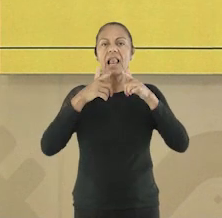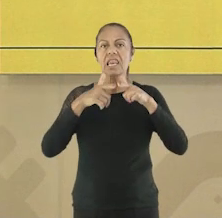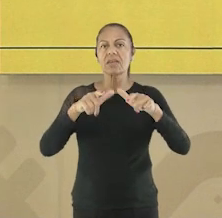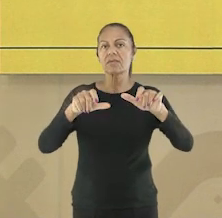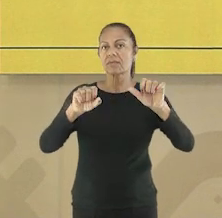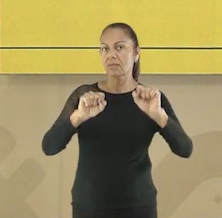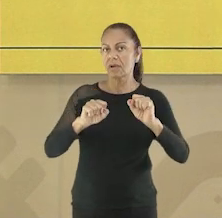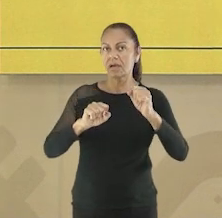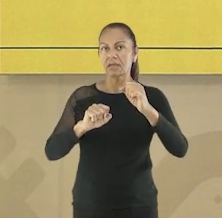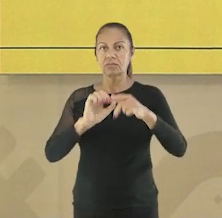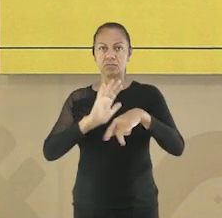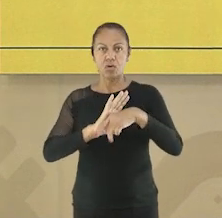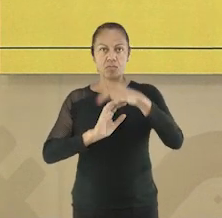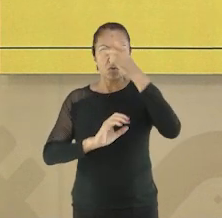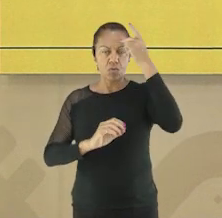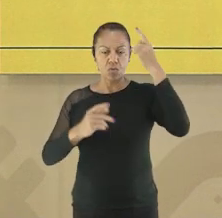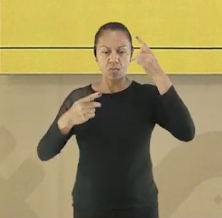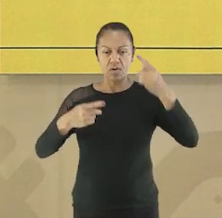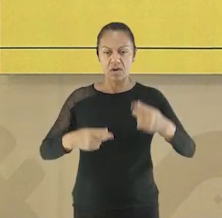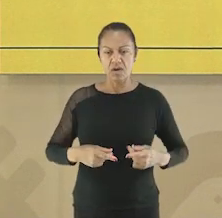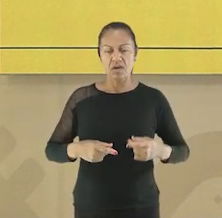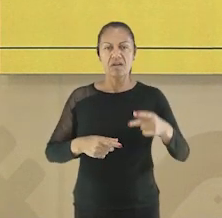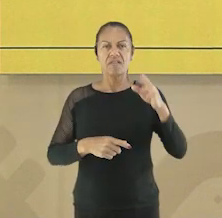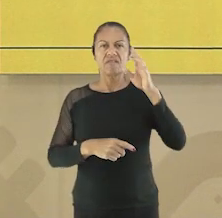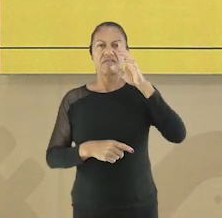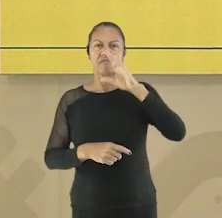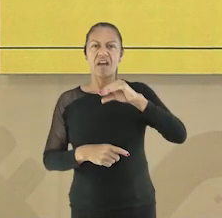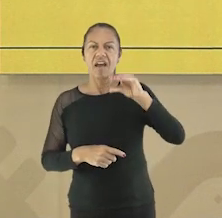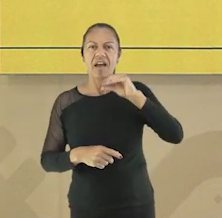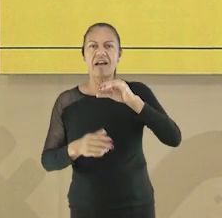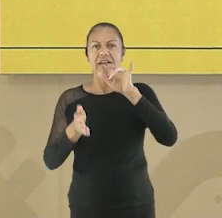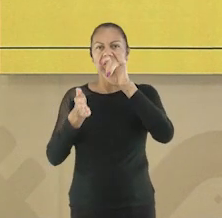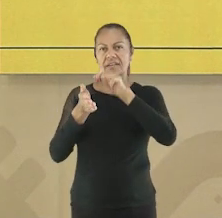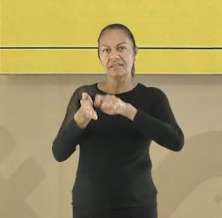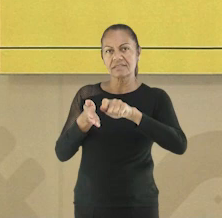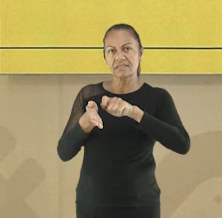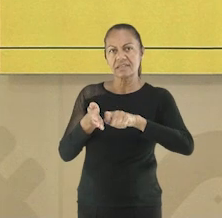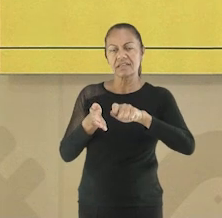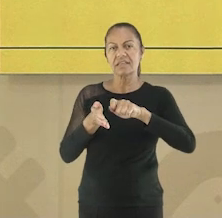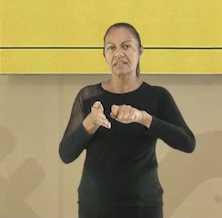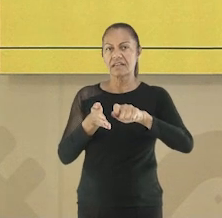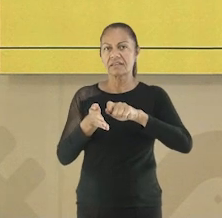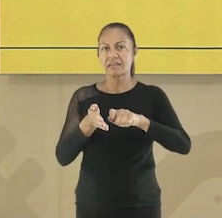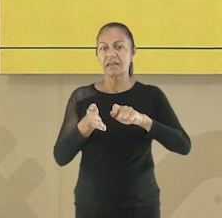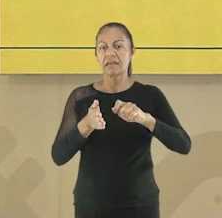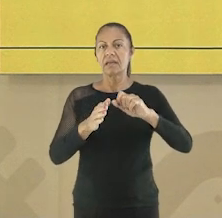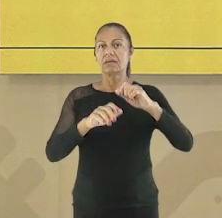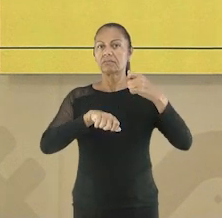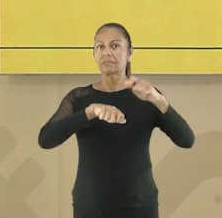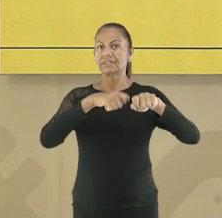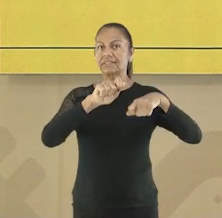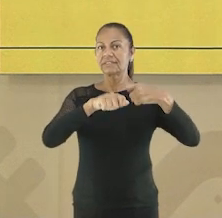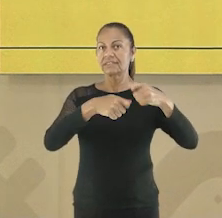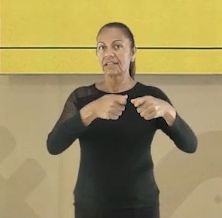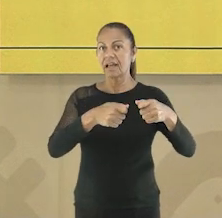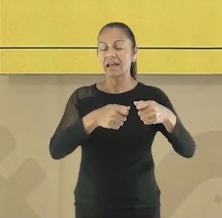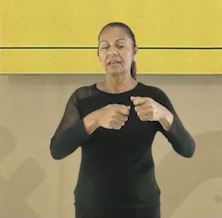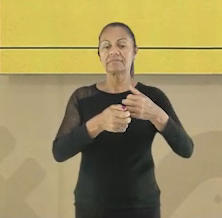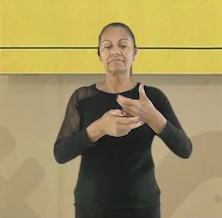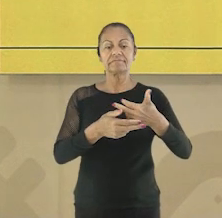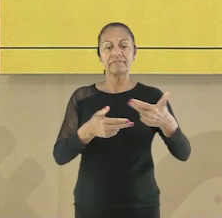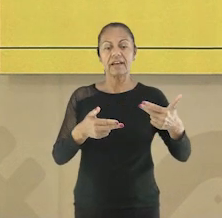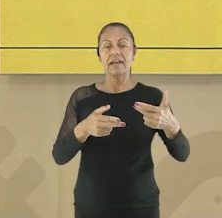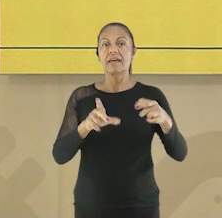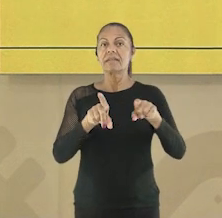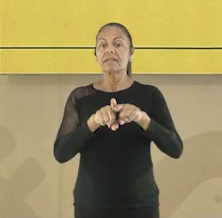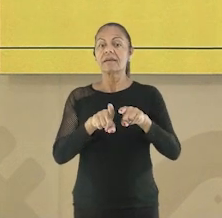gente fala de linguagem humana, como é o caso dos diferentes idiomas falados, escritos e as diferentes linguagens de sinais ao redor